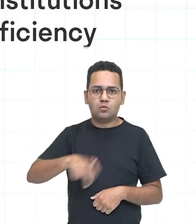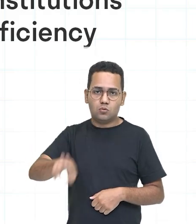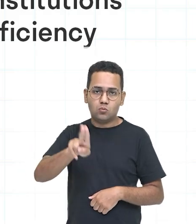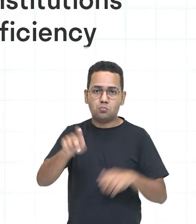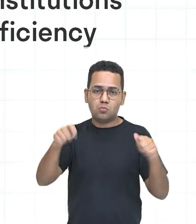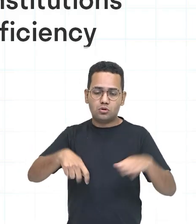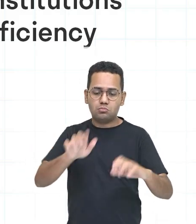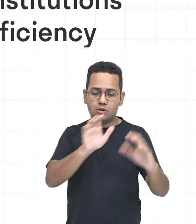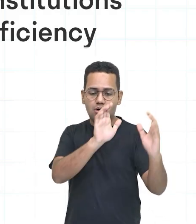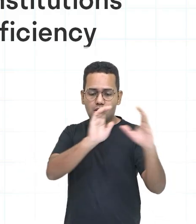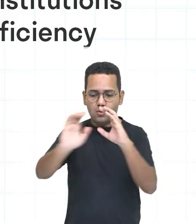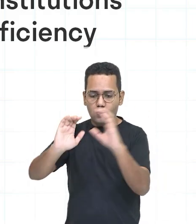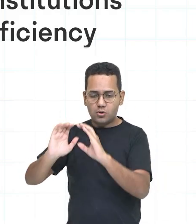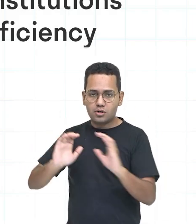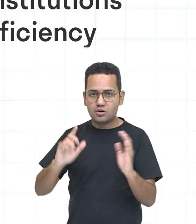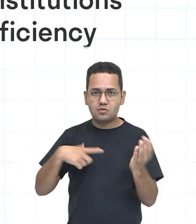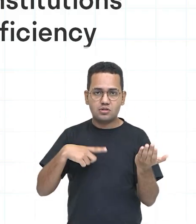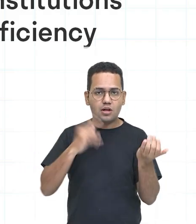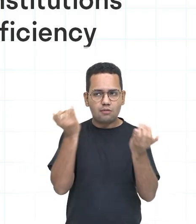a comunicação